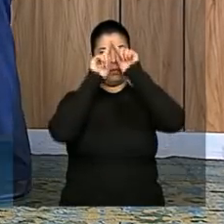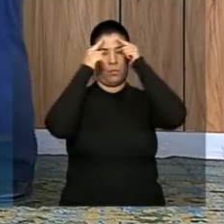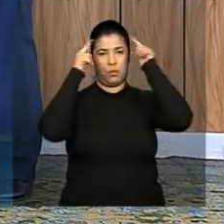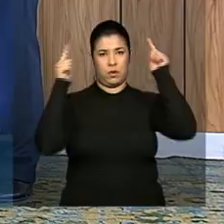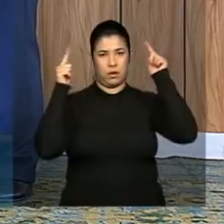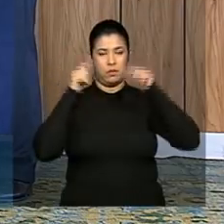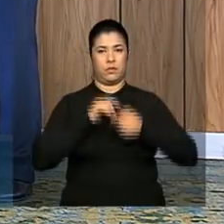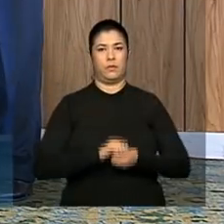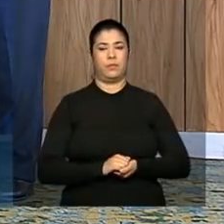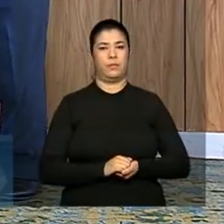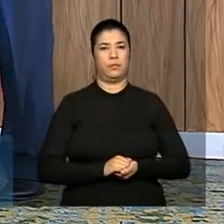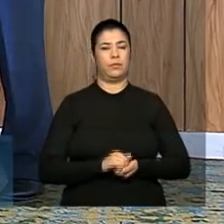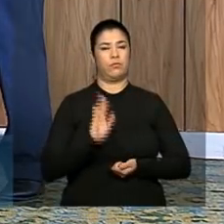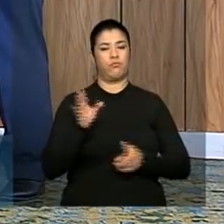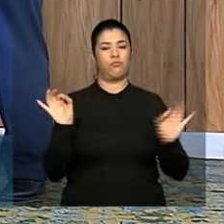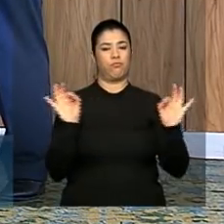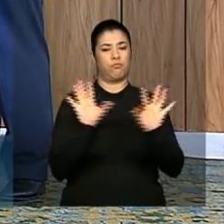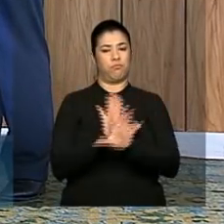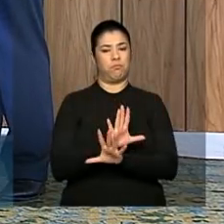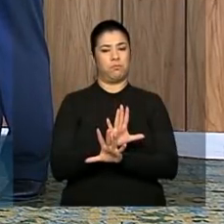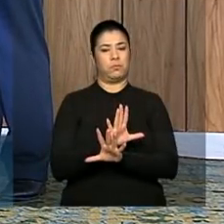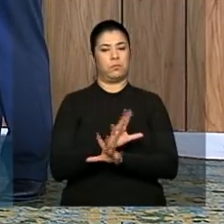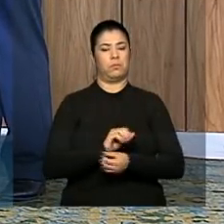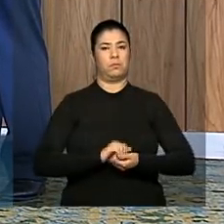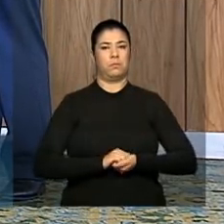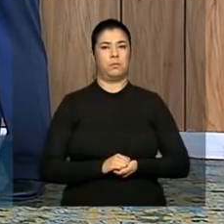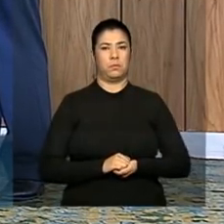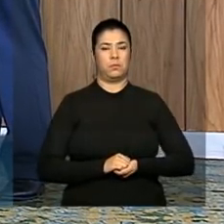Está encerrada a cerimônia.